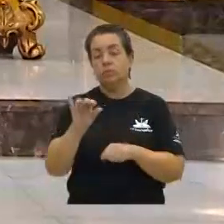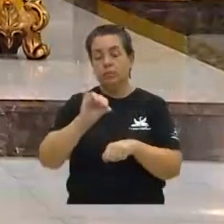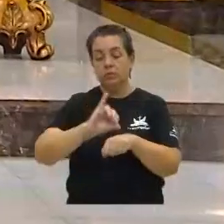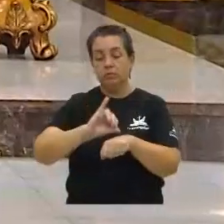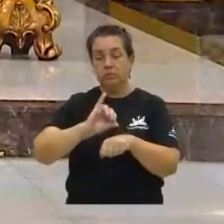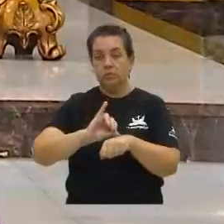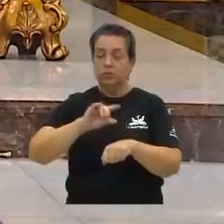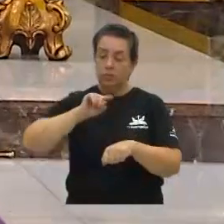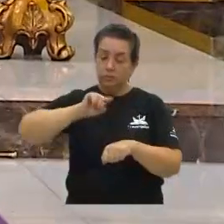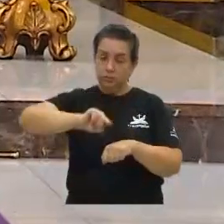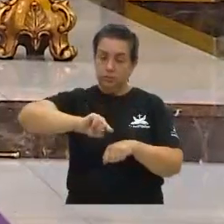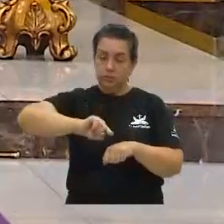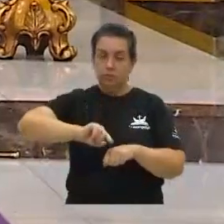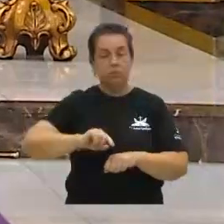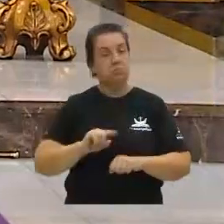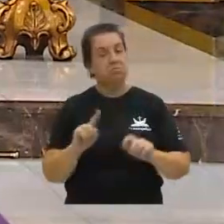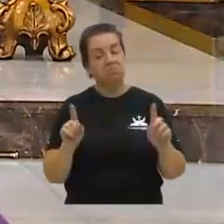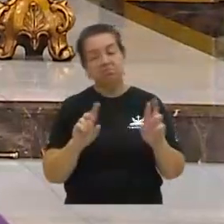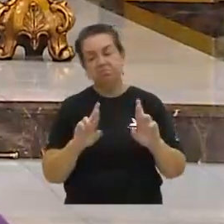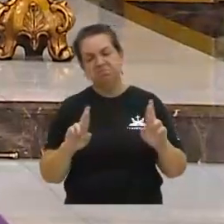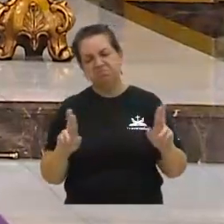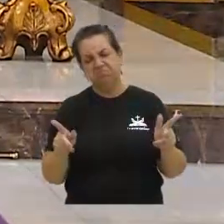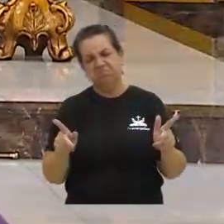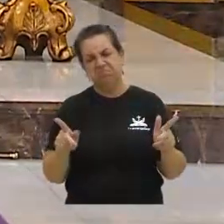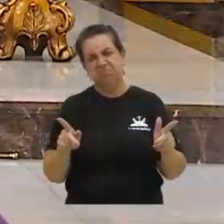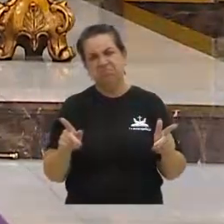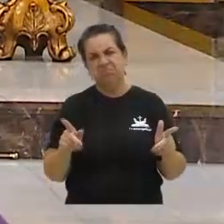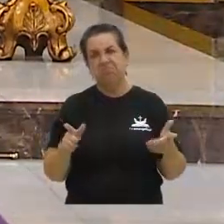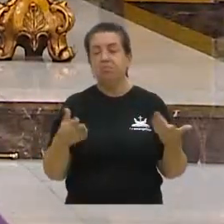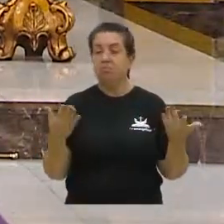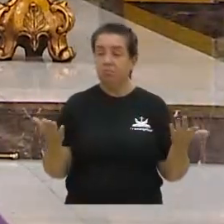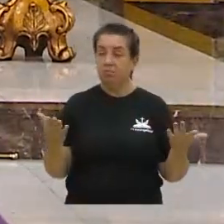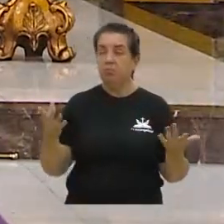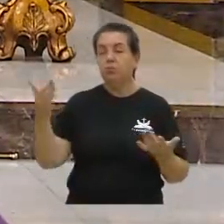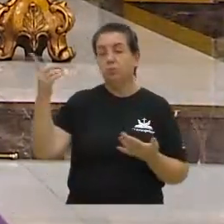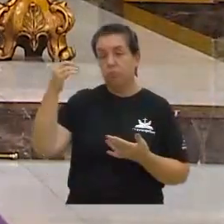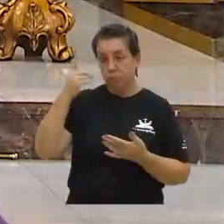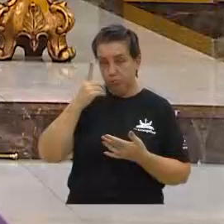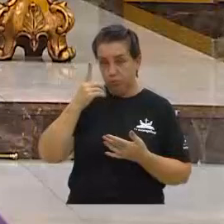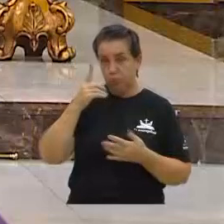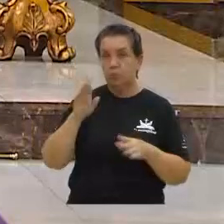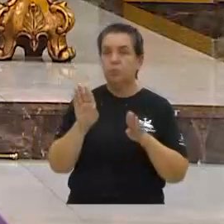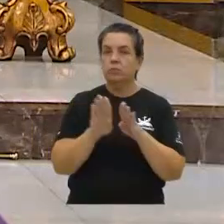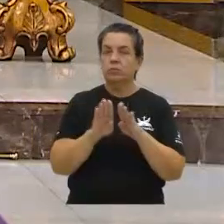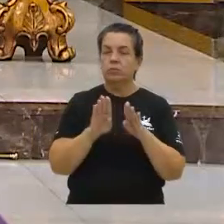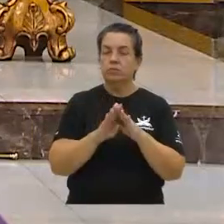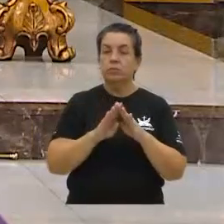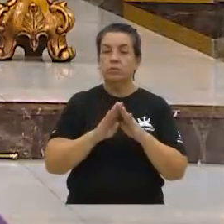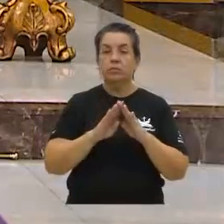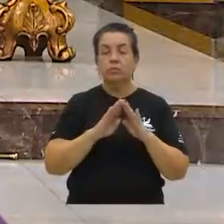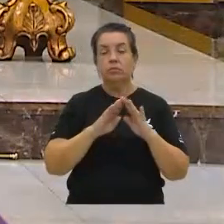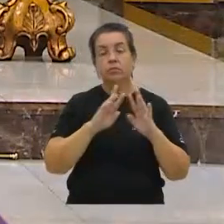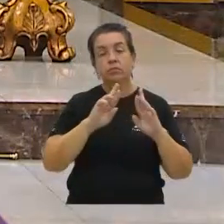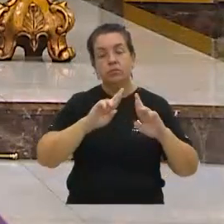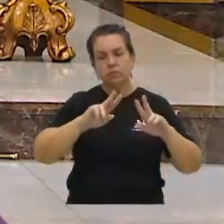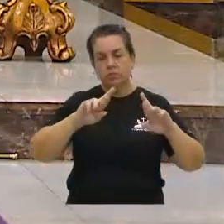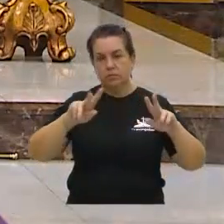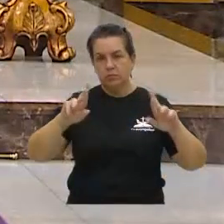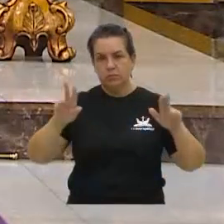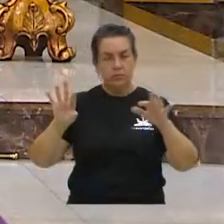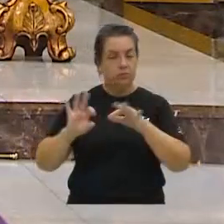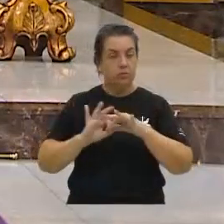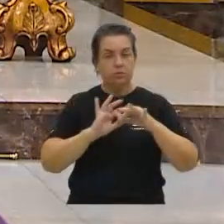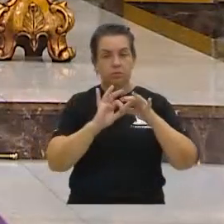que não diferente aos carismas e dons, a diversidade, estamos